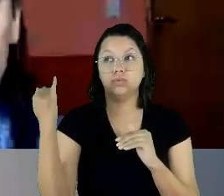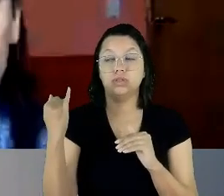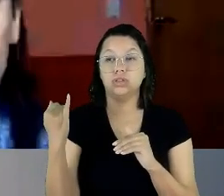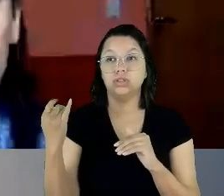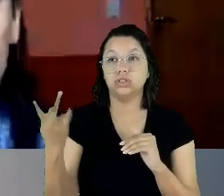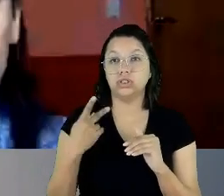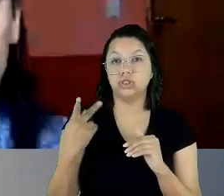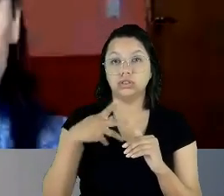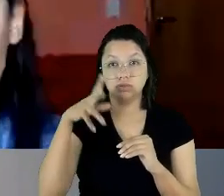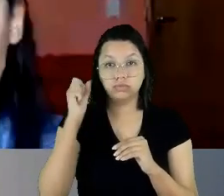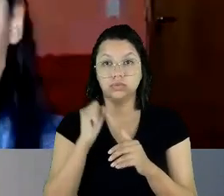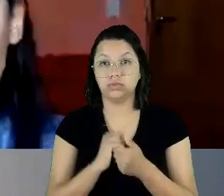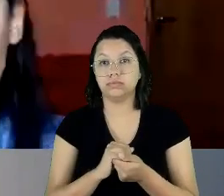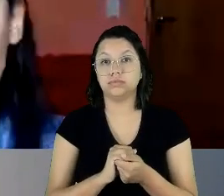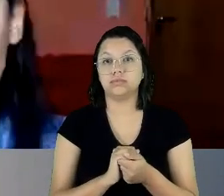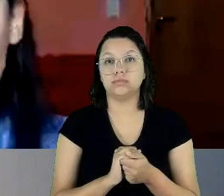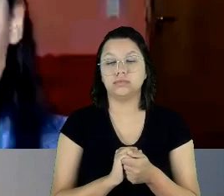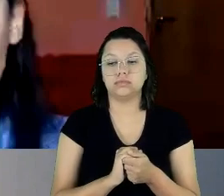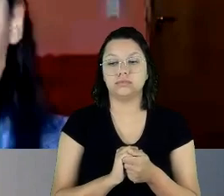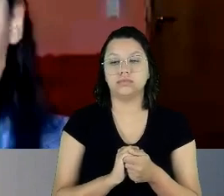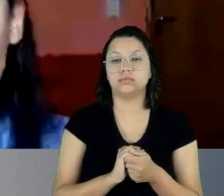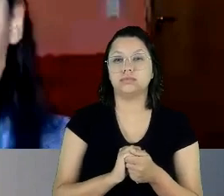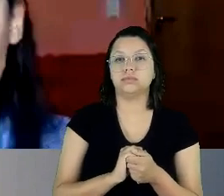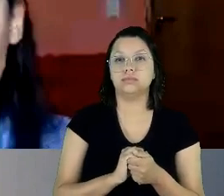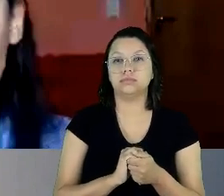gente realmente ser ouvido.